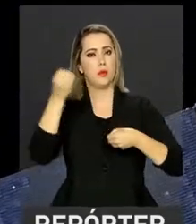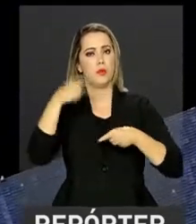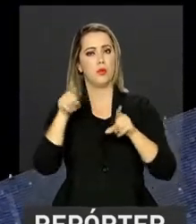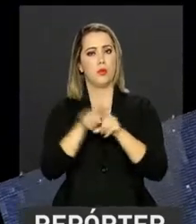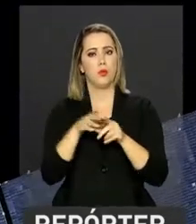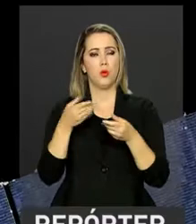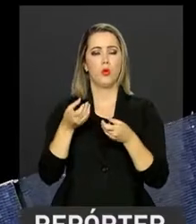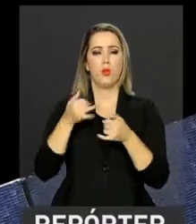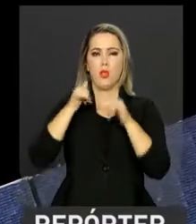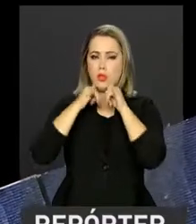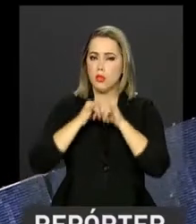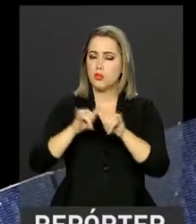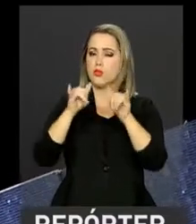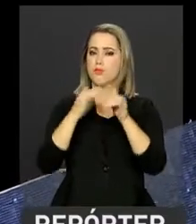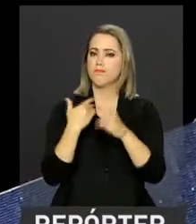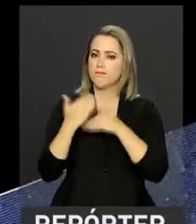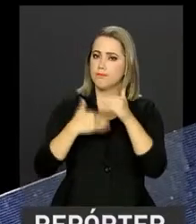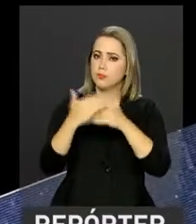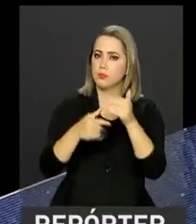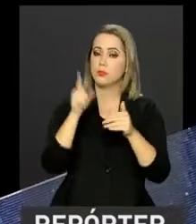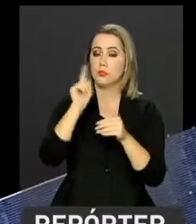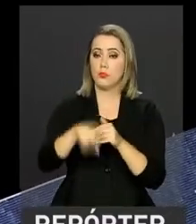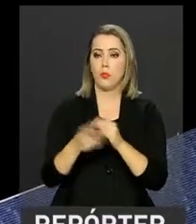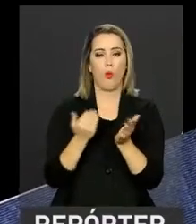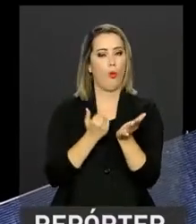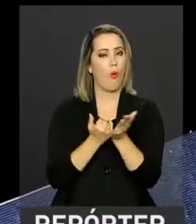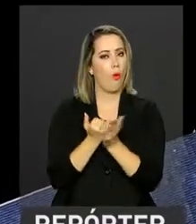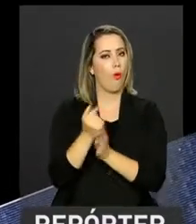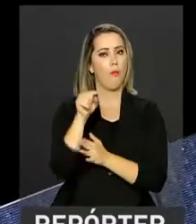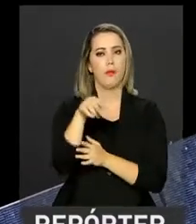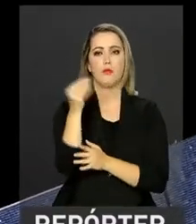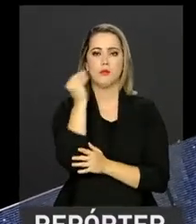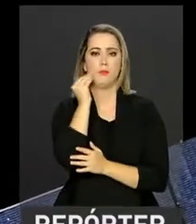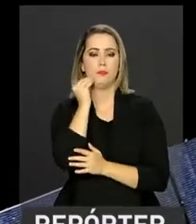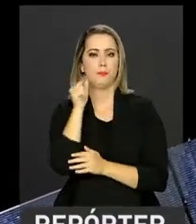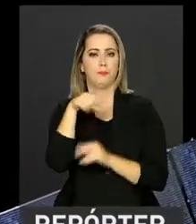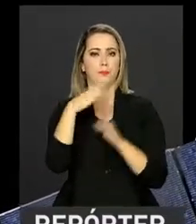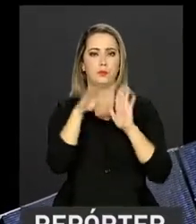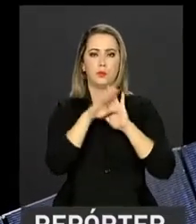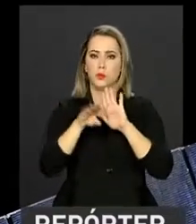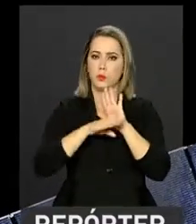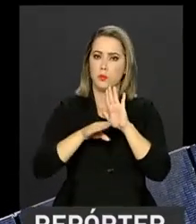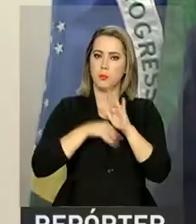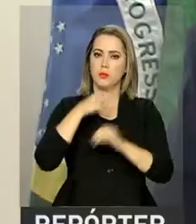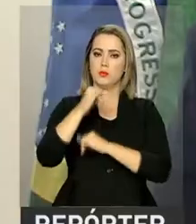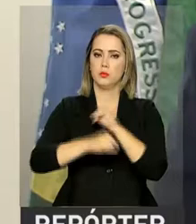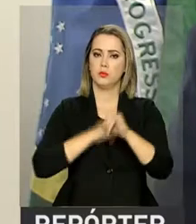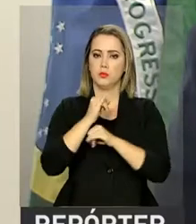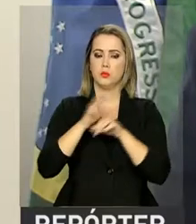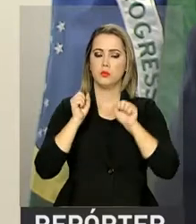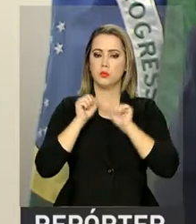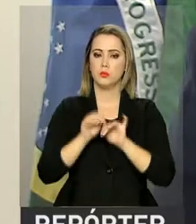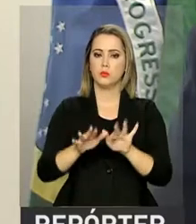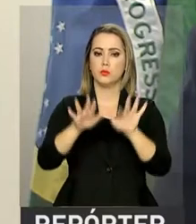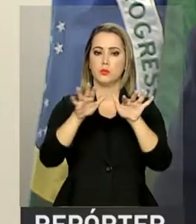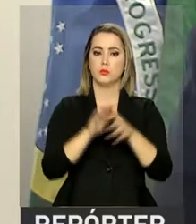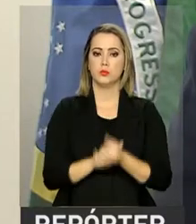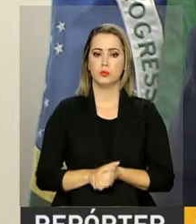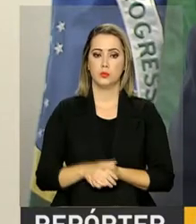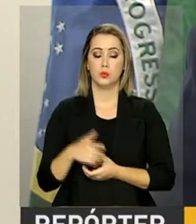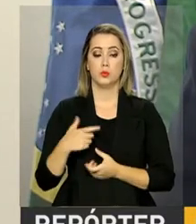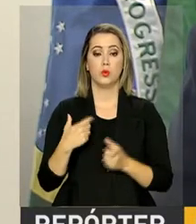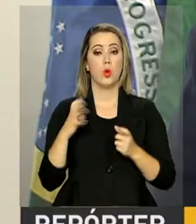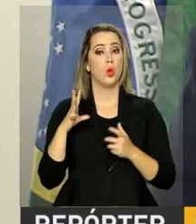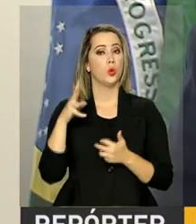manter o contato são passos rumo à implementação do plano nacional de banda larga todas as regiões do brasil